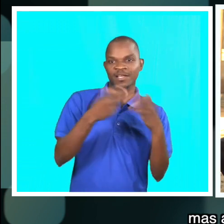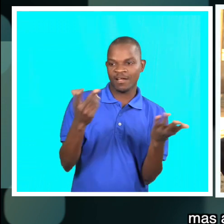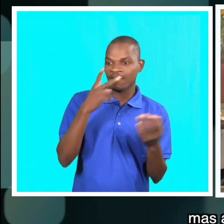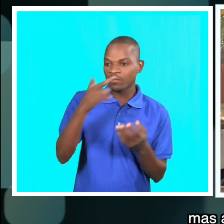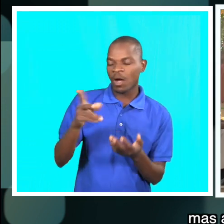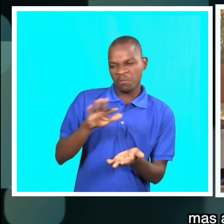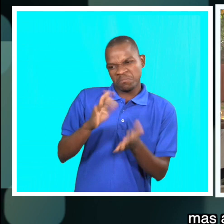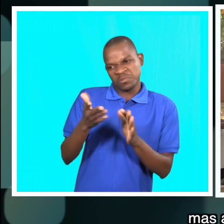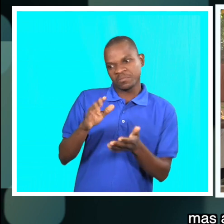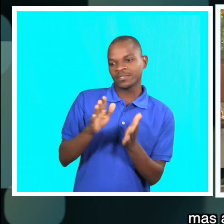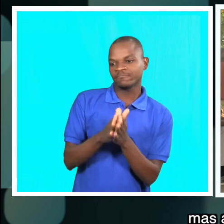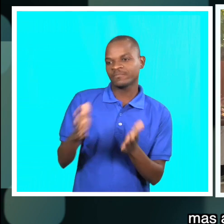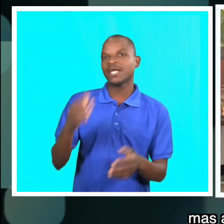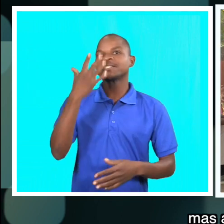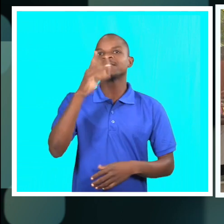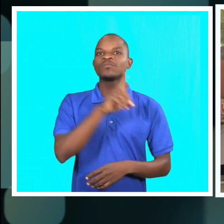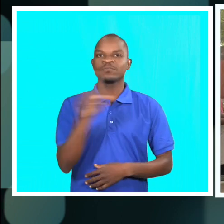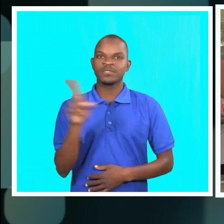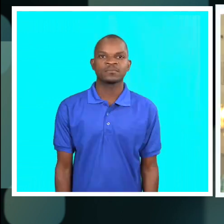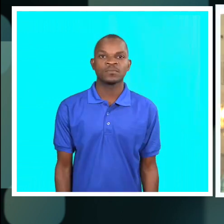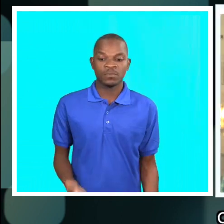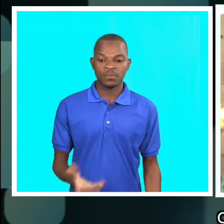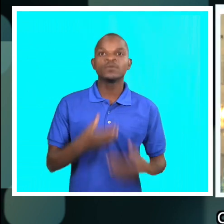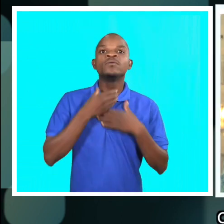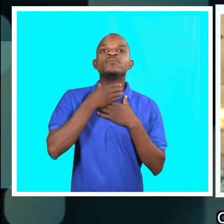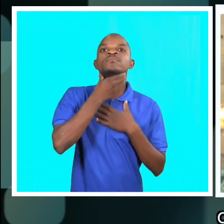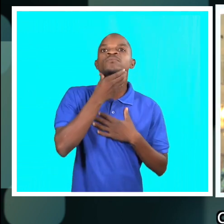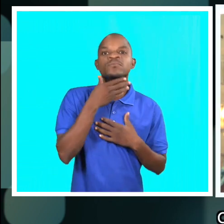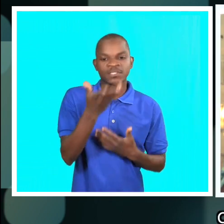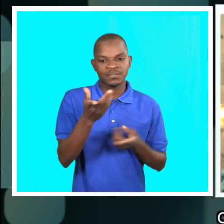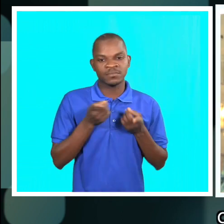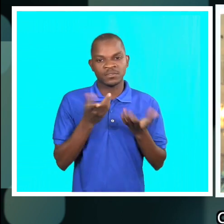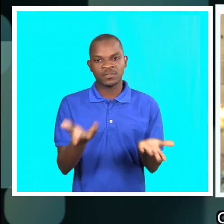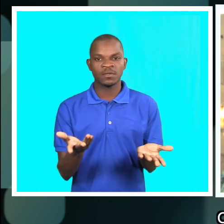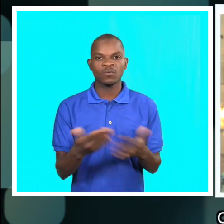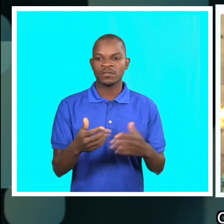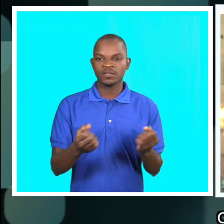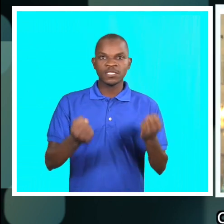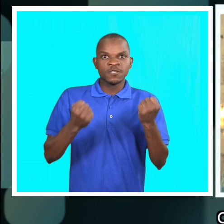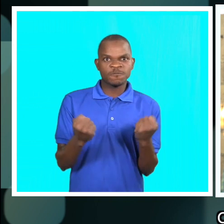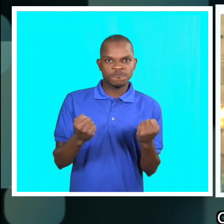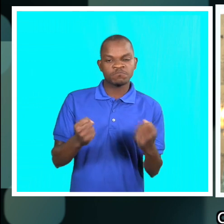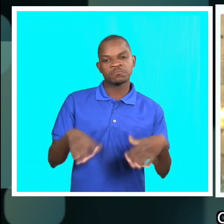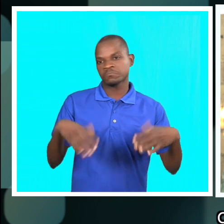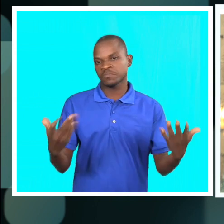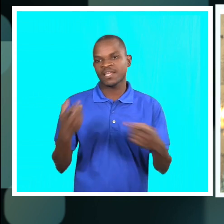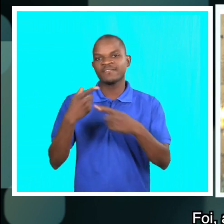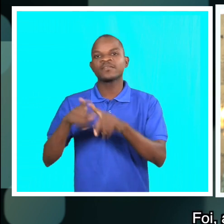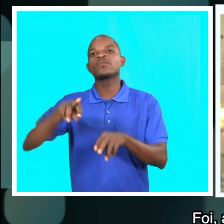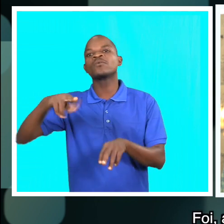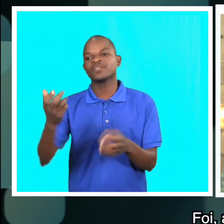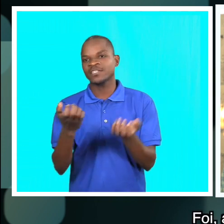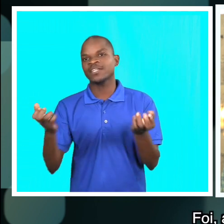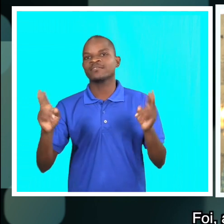apercebeu passados cinco meses. O escoço da menina não ficava seguro, que nem a outra qualquer criança.